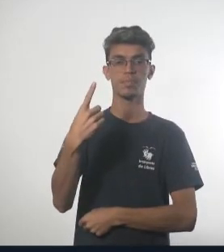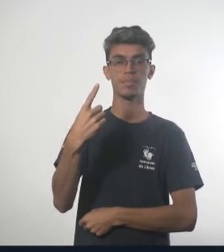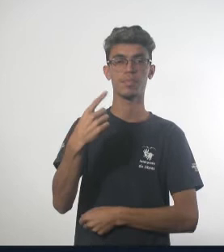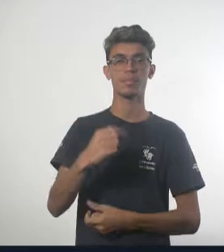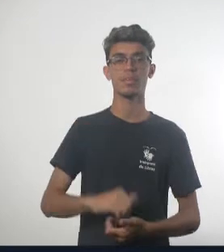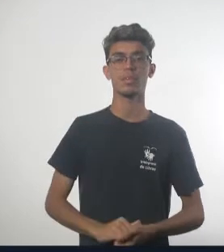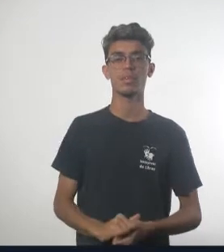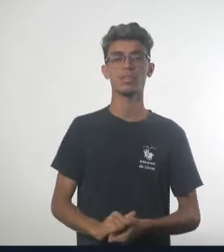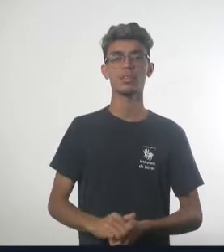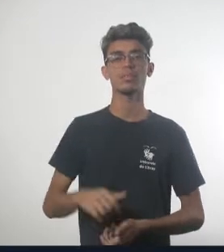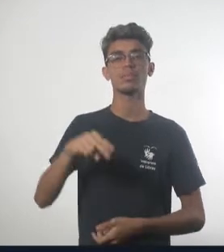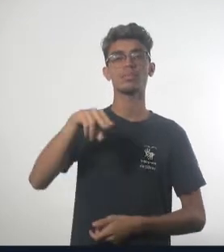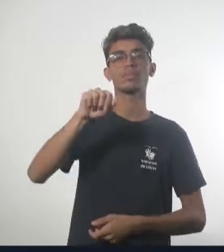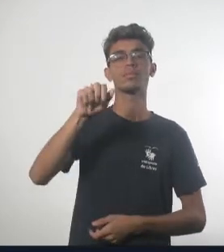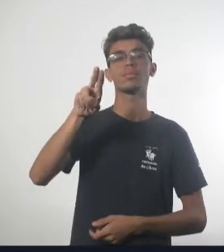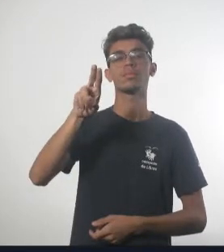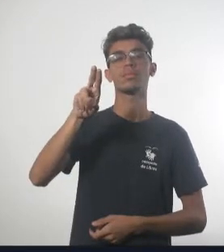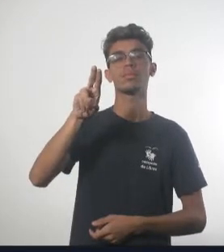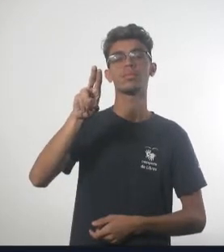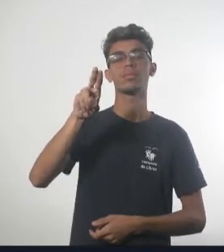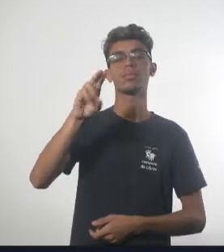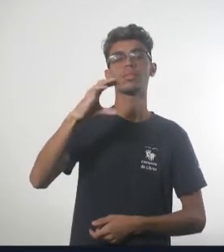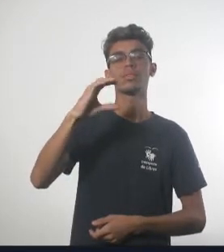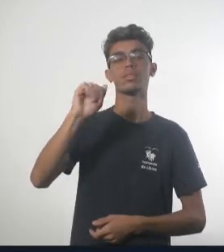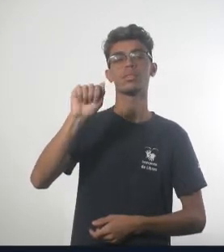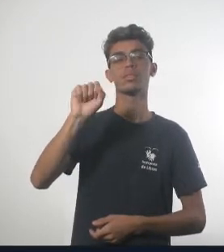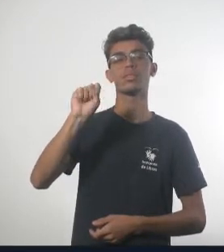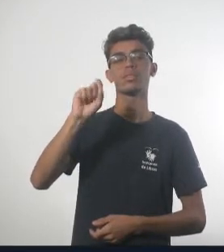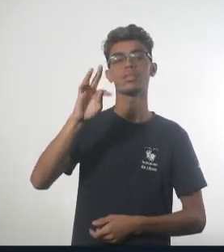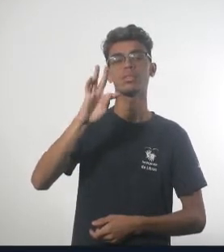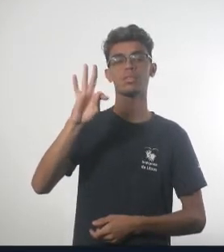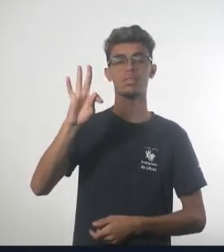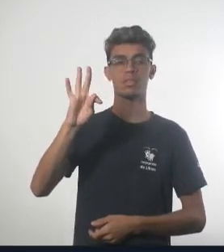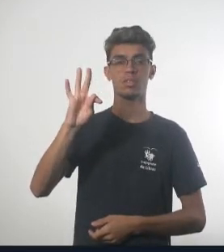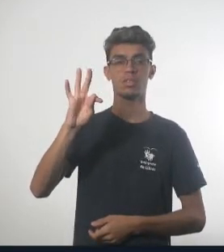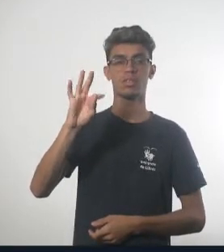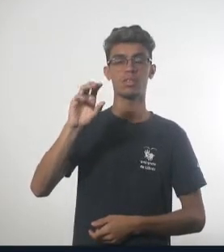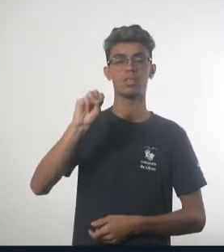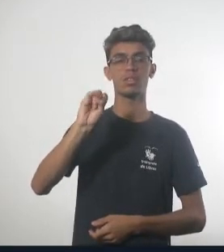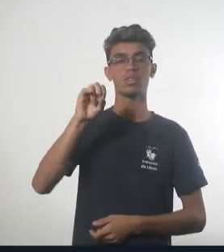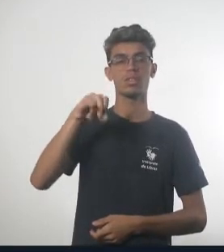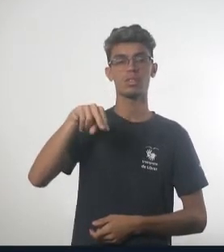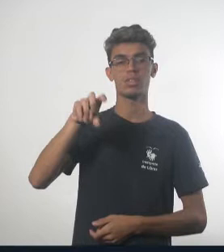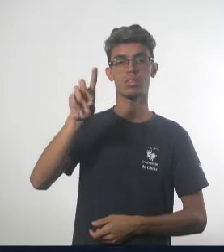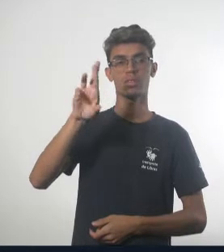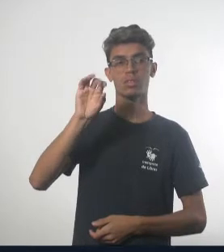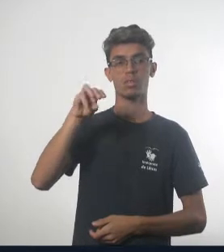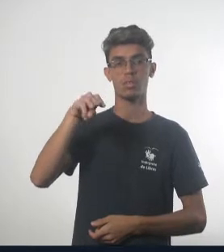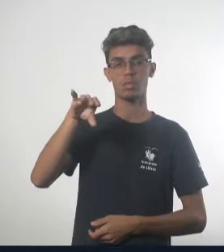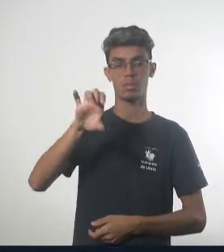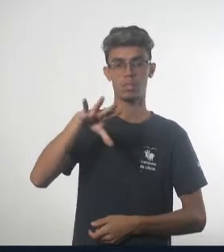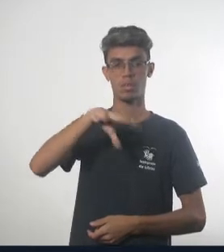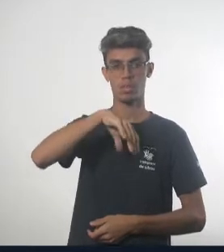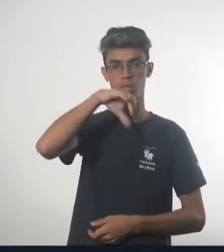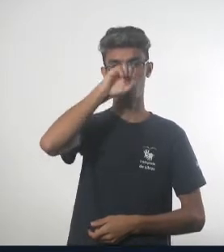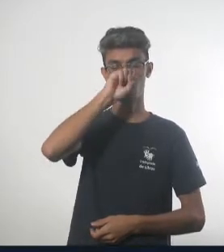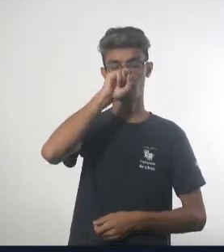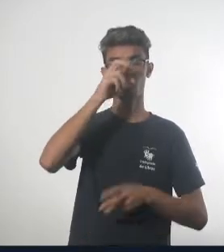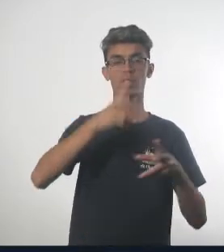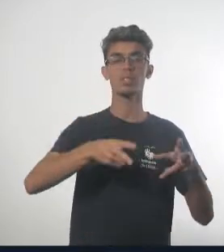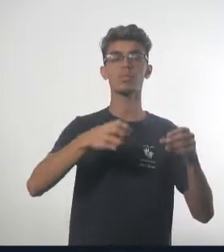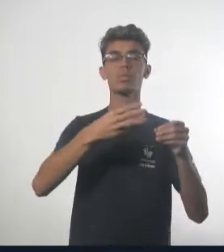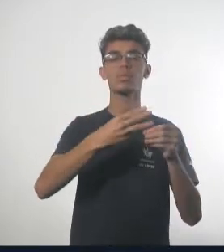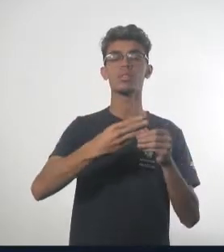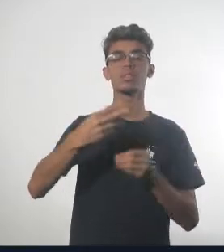Trouxemos também o nowcast em relação aos casos de síndrome respiratória aguda grave notificados no município de São Paulo, então com a correção